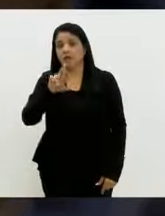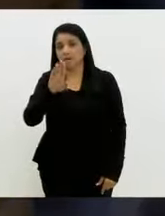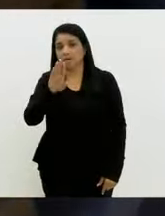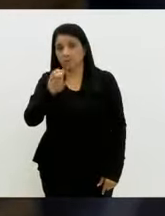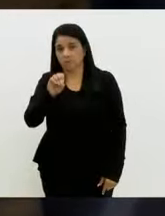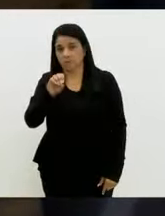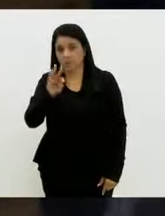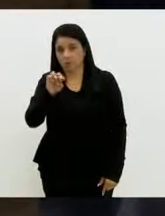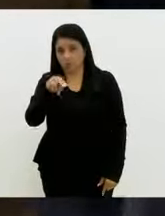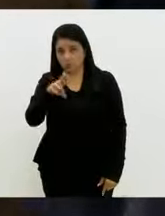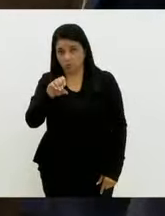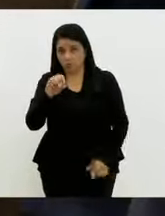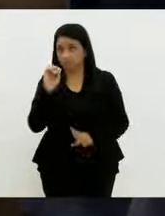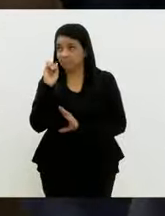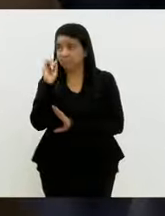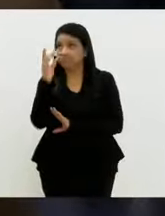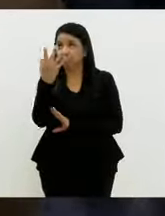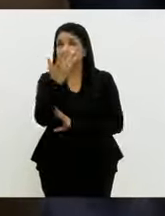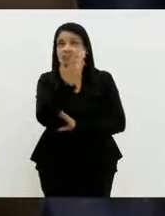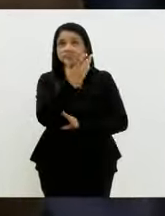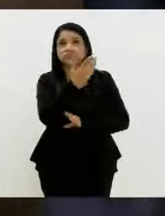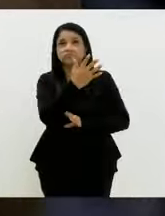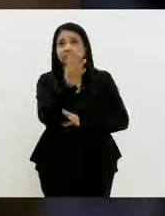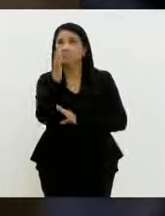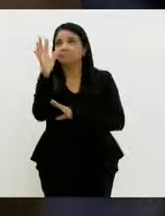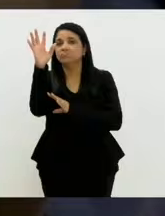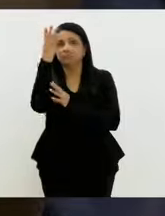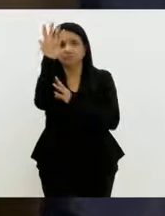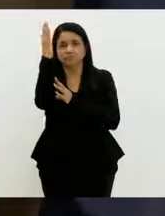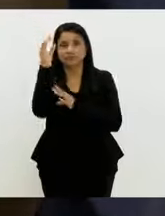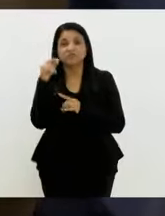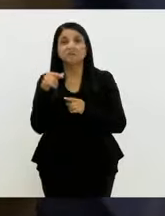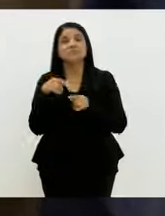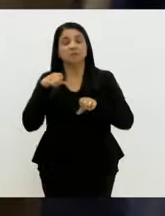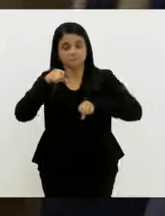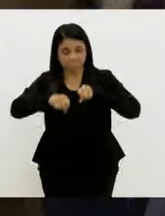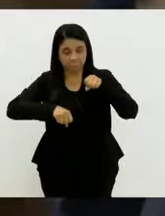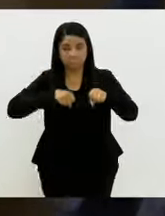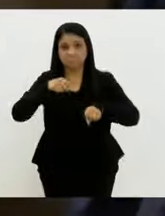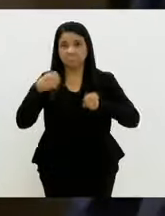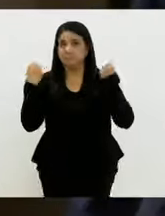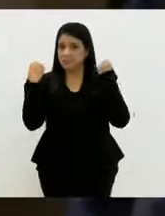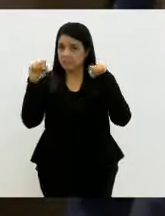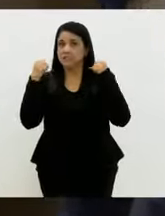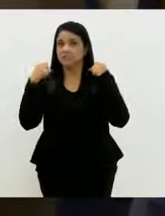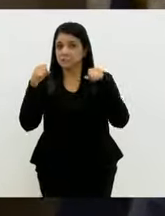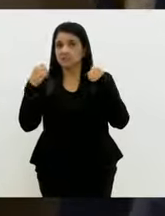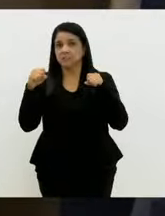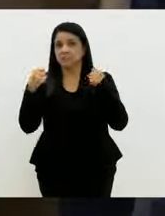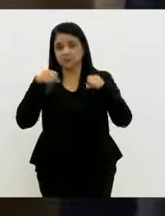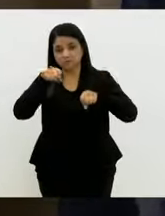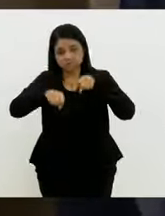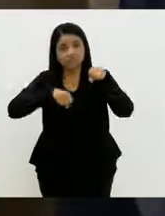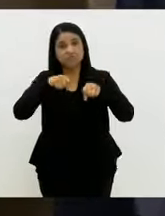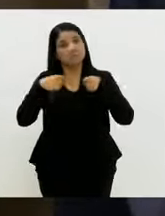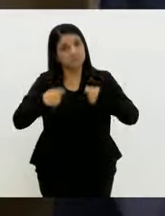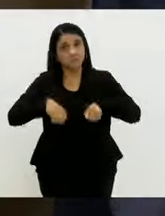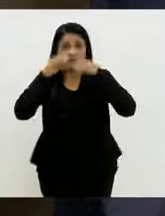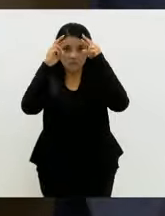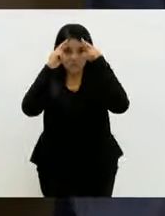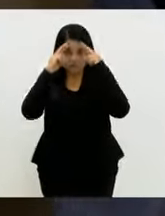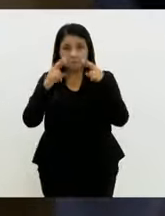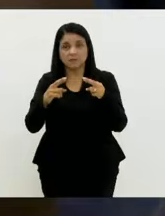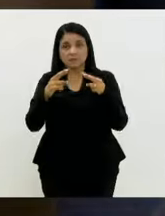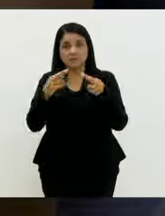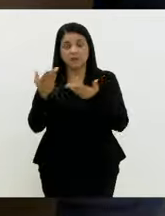Estão gastando menos, estão mantendo a forma física, têm que ser respeitadas e a integração